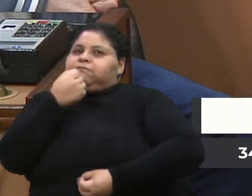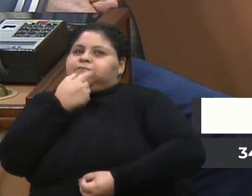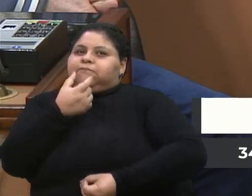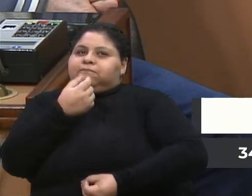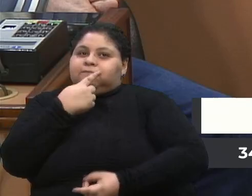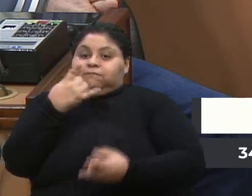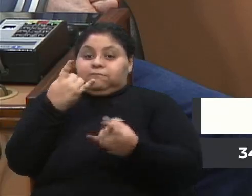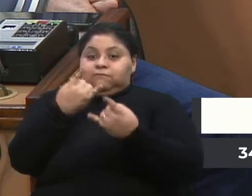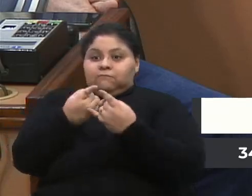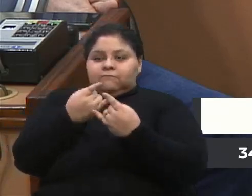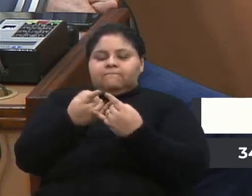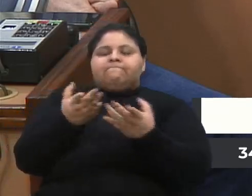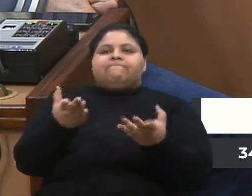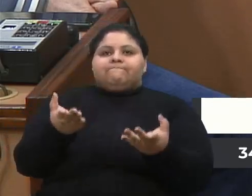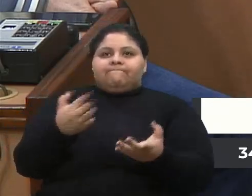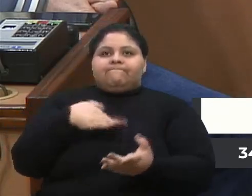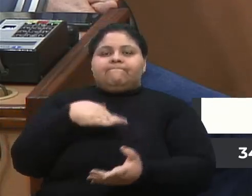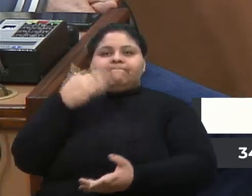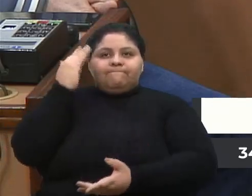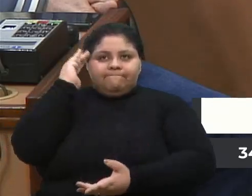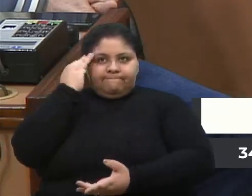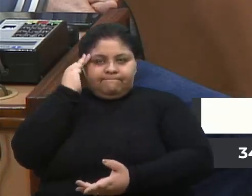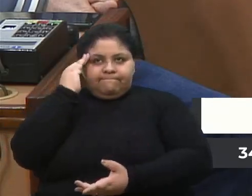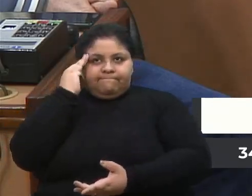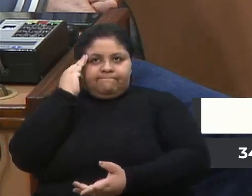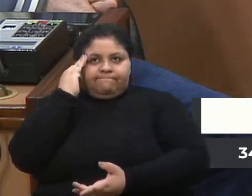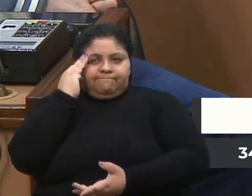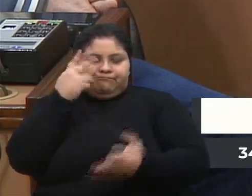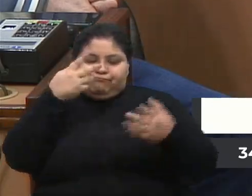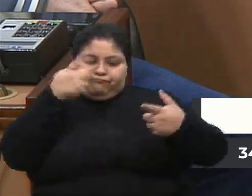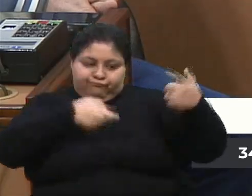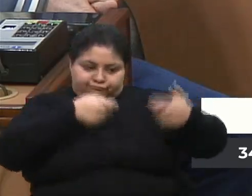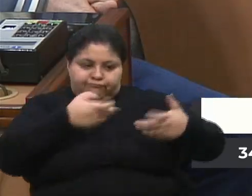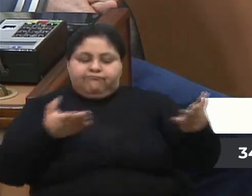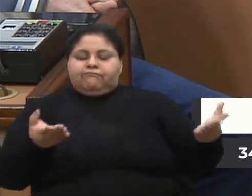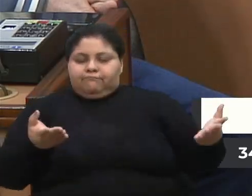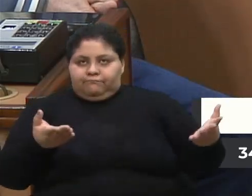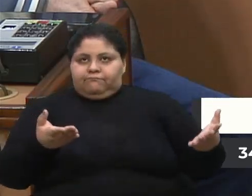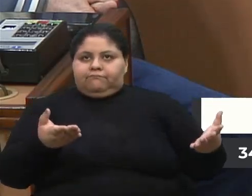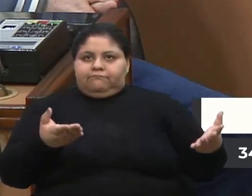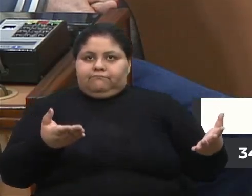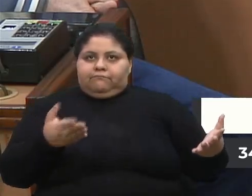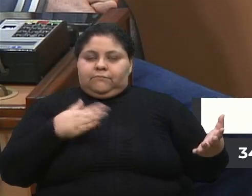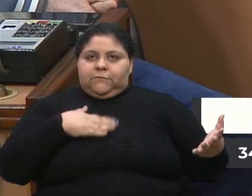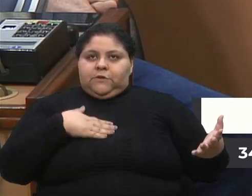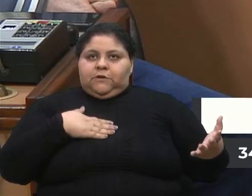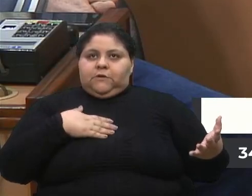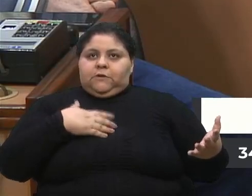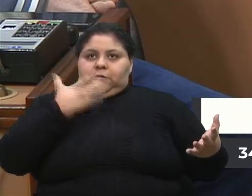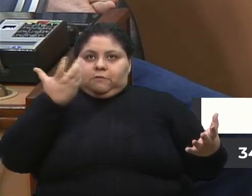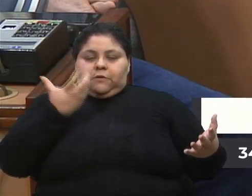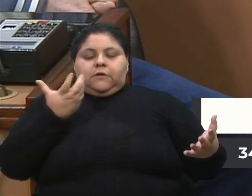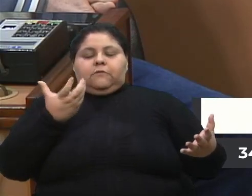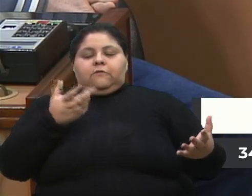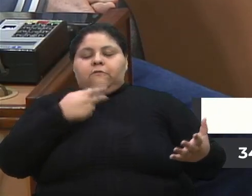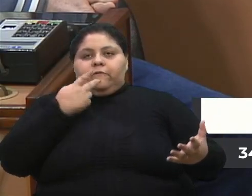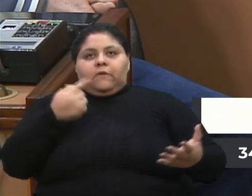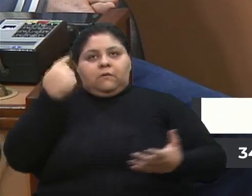anticoncepcionais, né? Eu sei que não é essa a discussão, mas eu quero dizer que o meu pensamento é esse.